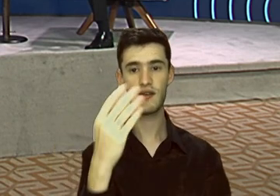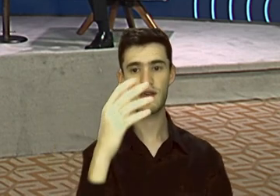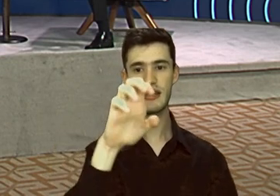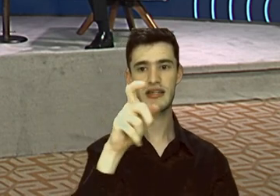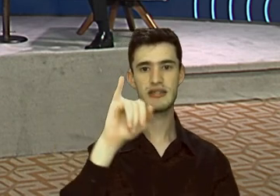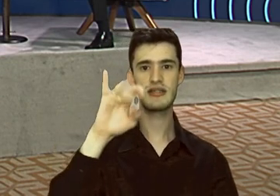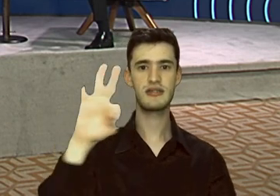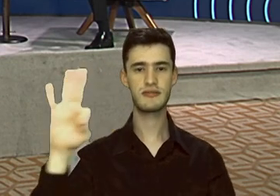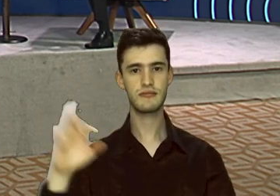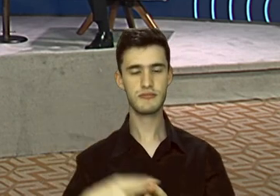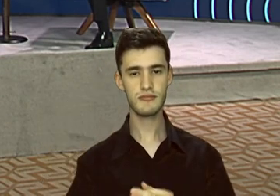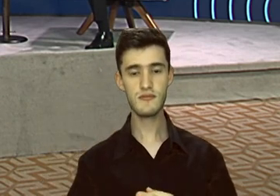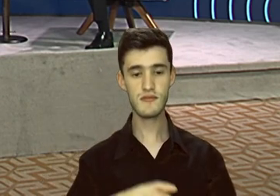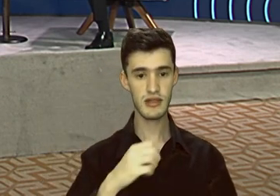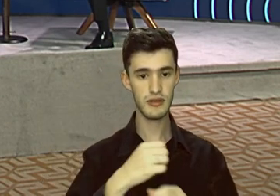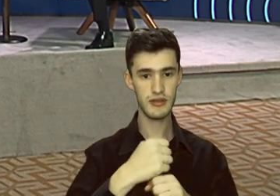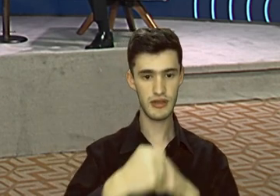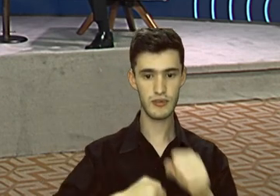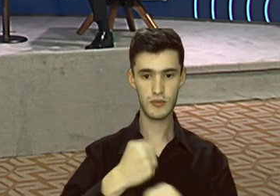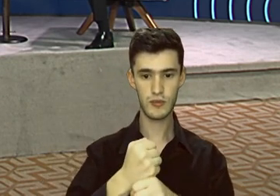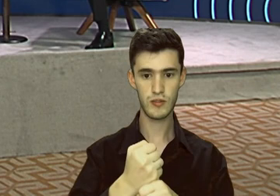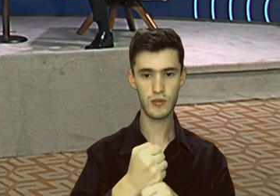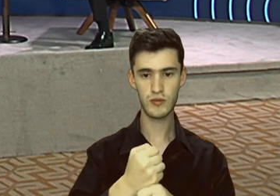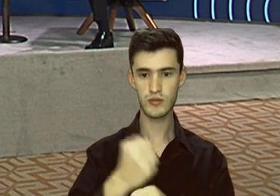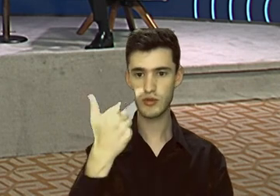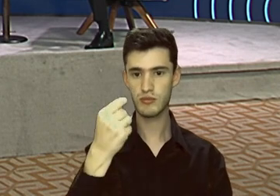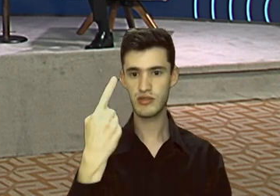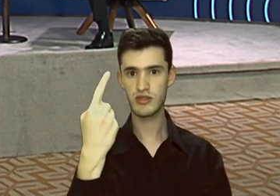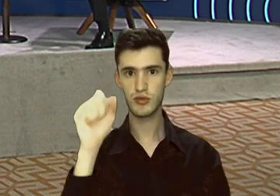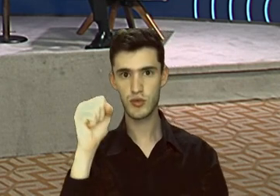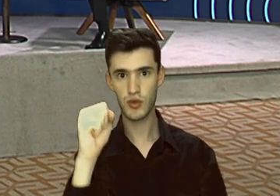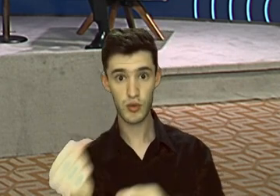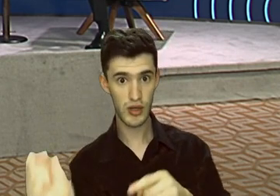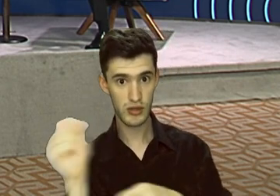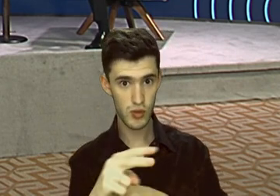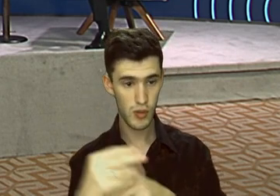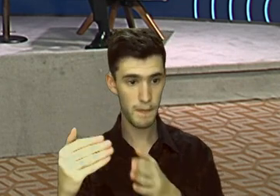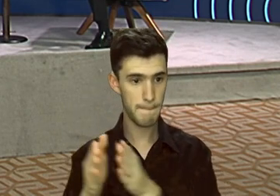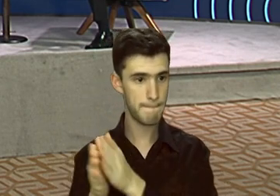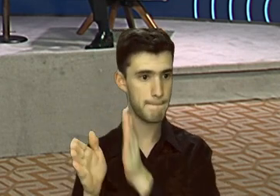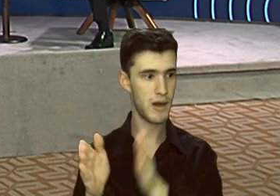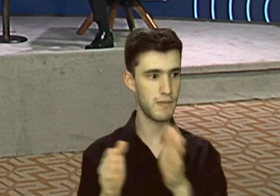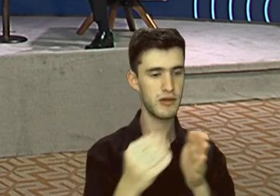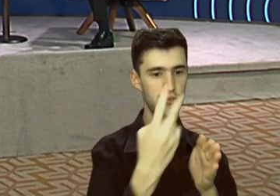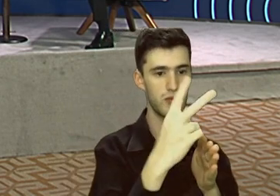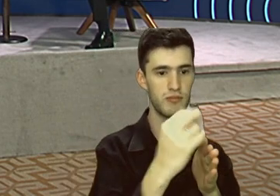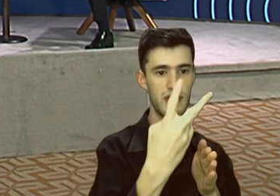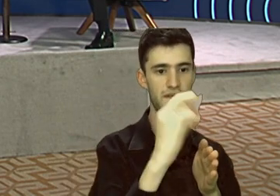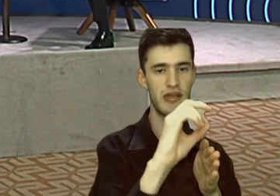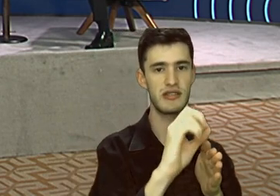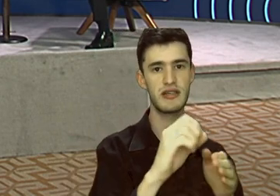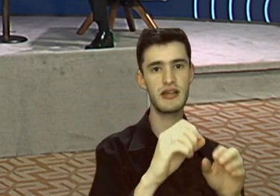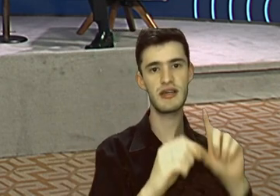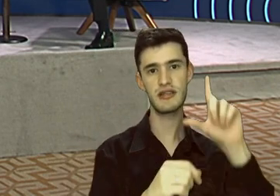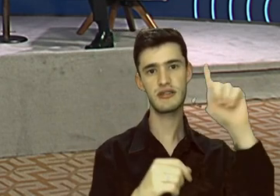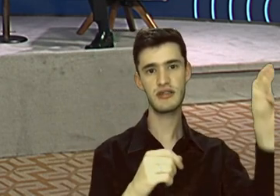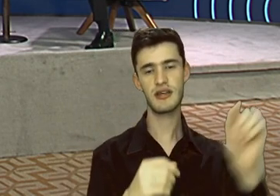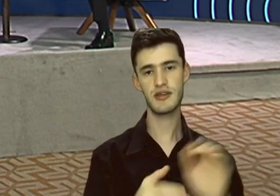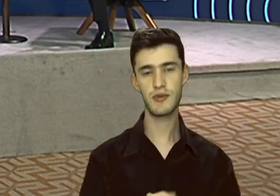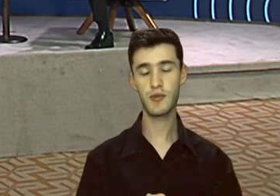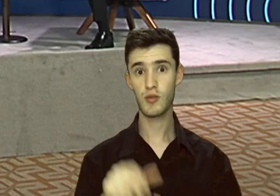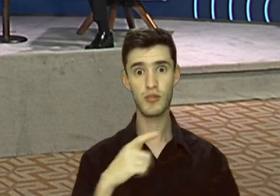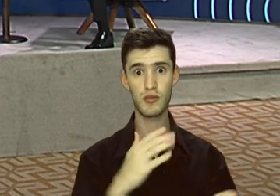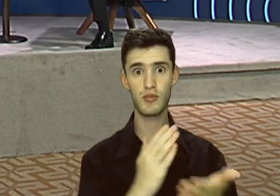Sair 2020 era a data de saída tava tudo organizado a gente tem o meta de 18 né com ajuda inclusive do BTG do Bus Lab 19